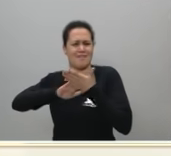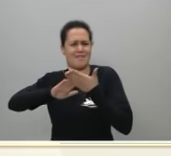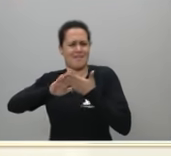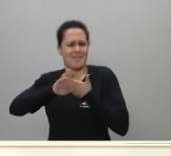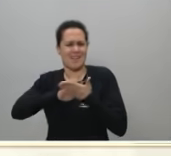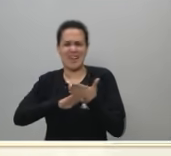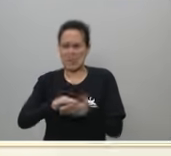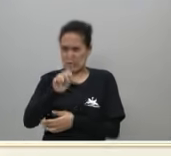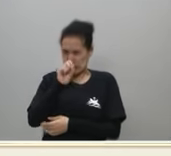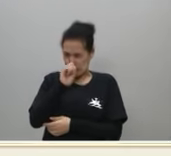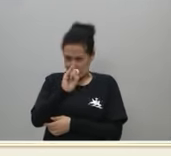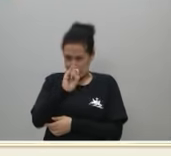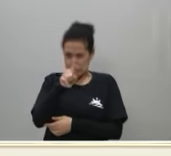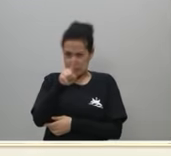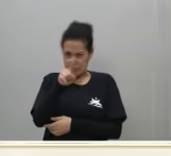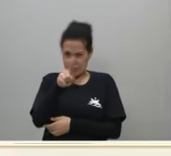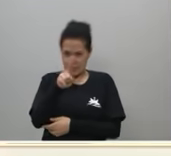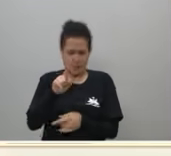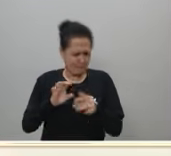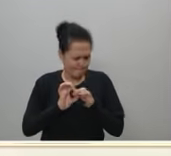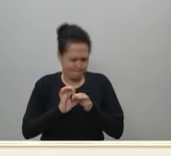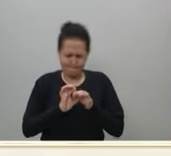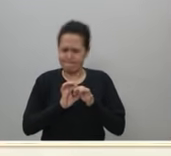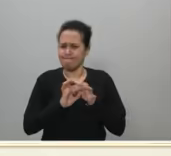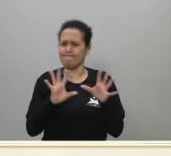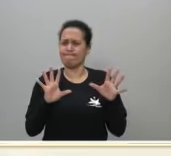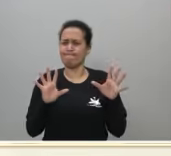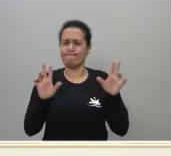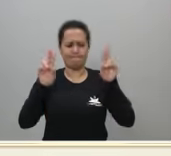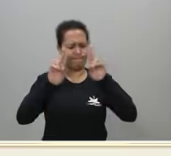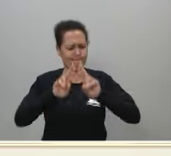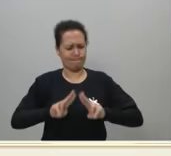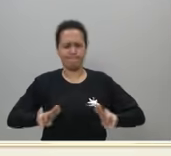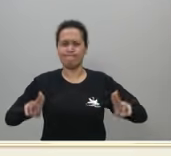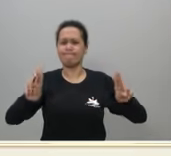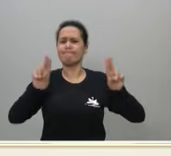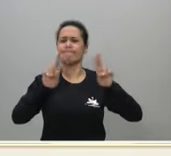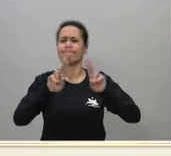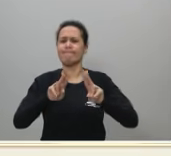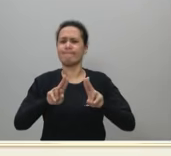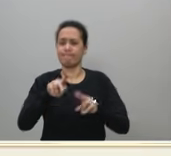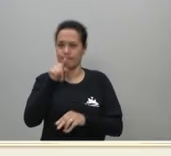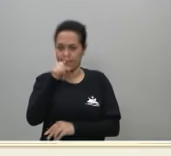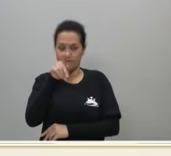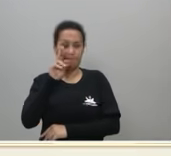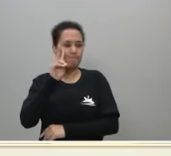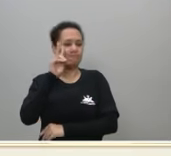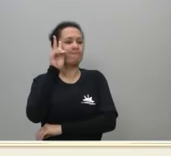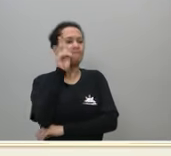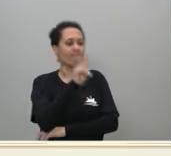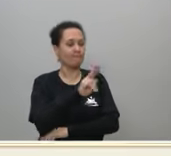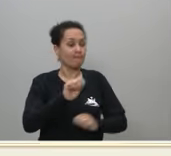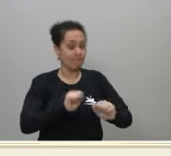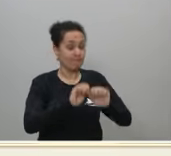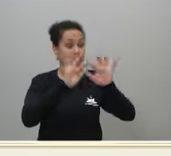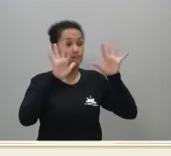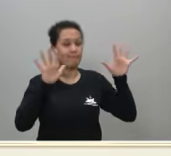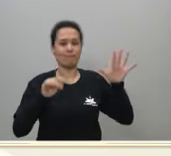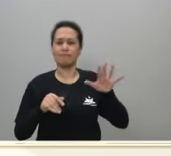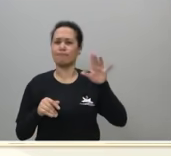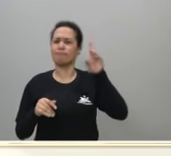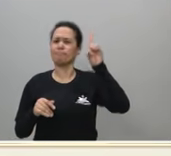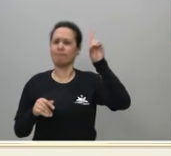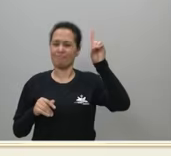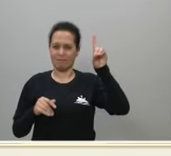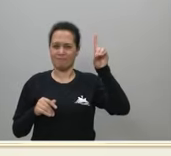você for e se deixar usar pelo Espírito Santo, você verá os milagres em Deus. Não que